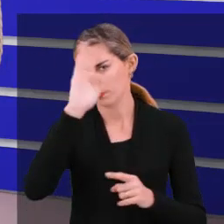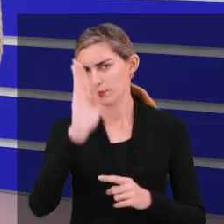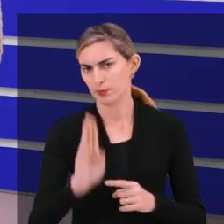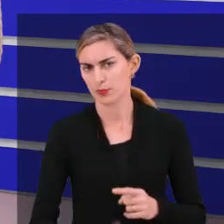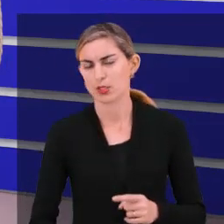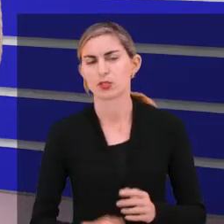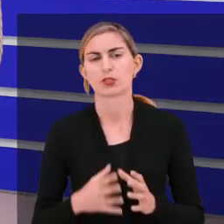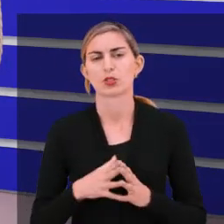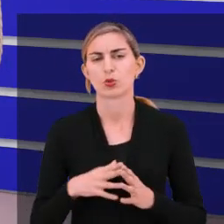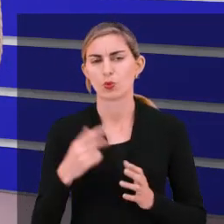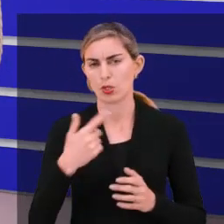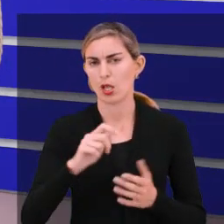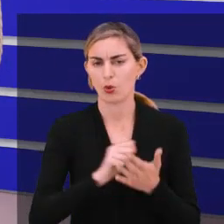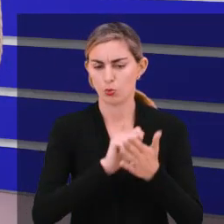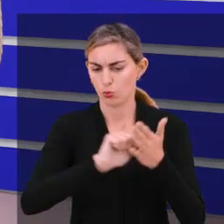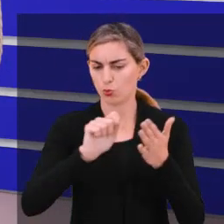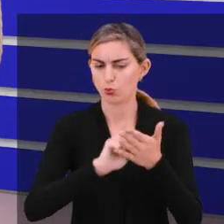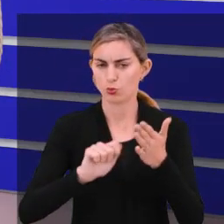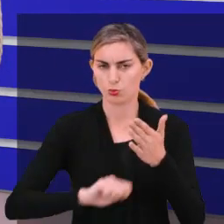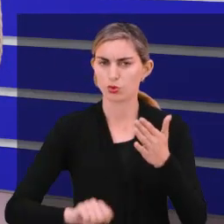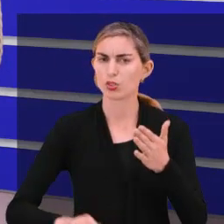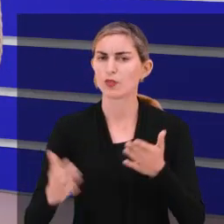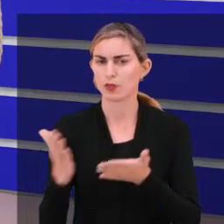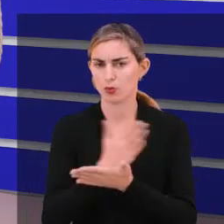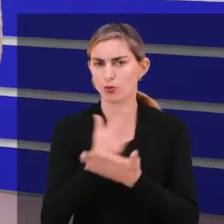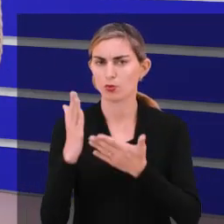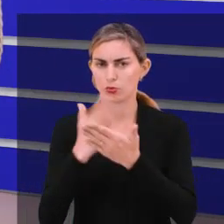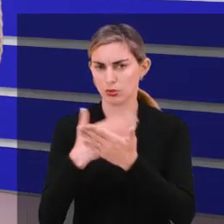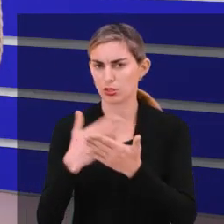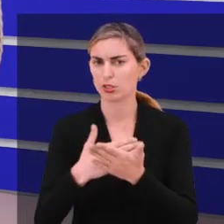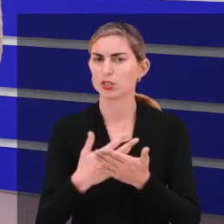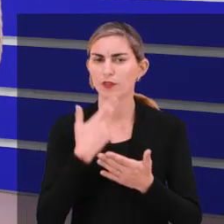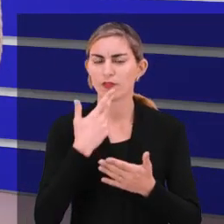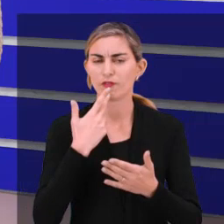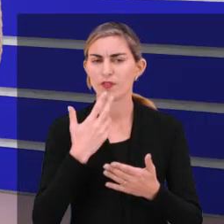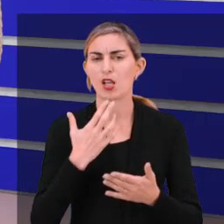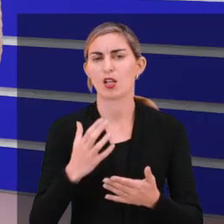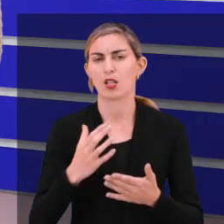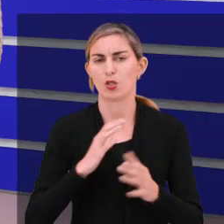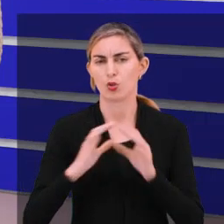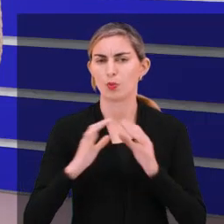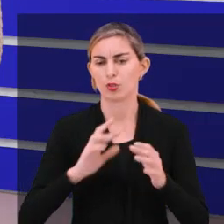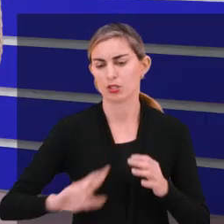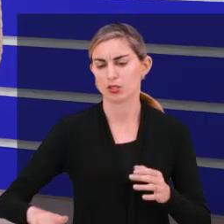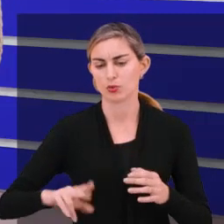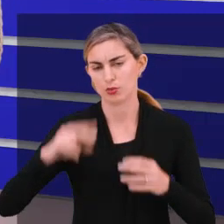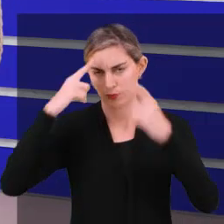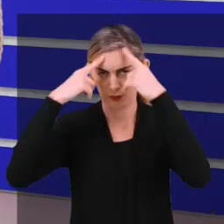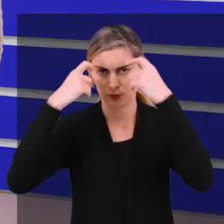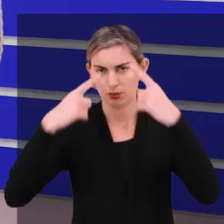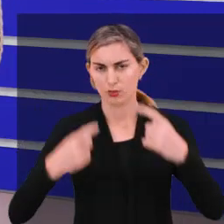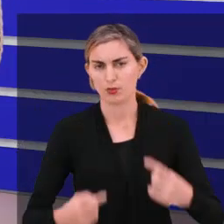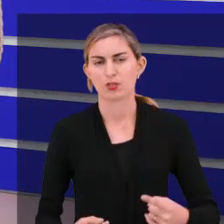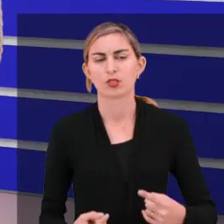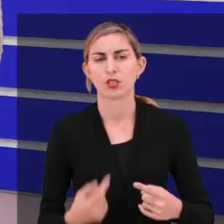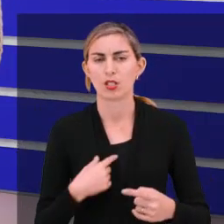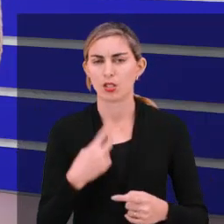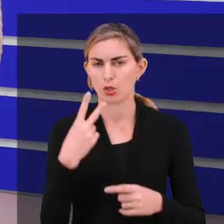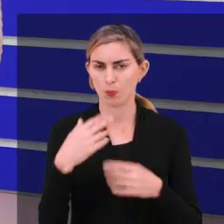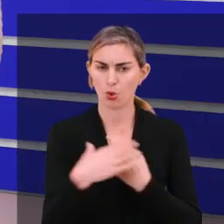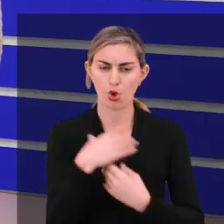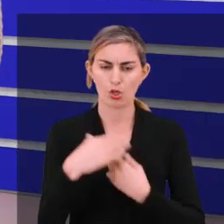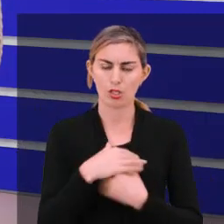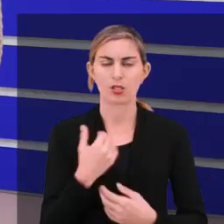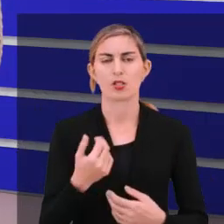né? E é autor de alguns livros também que trata da comunicação não violenta. Então, ele foi meu orientador por